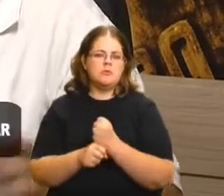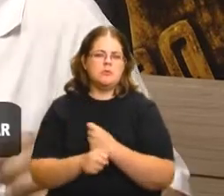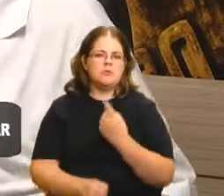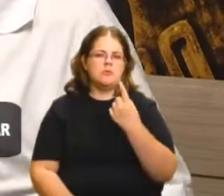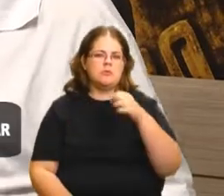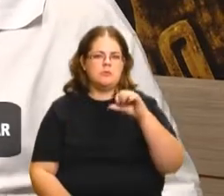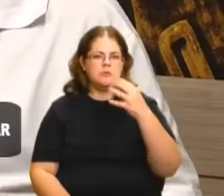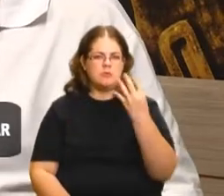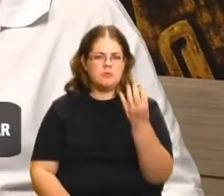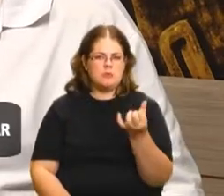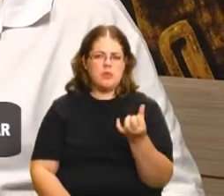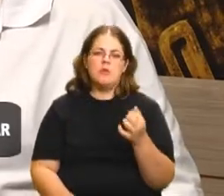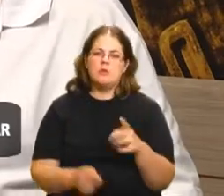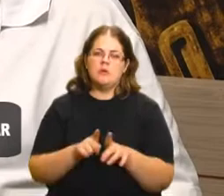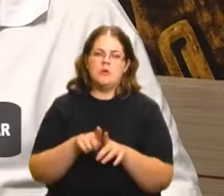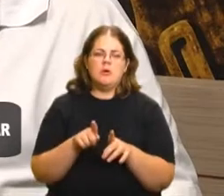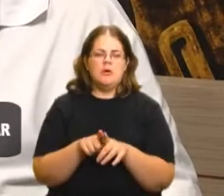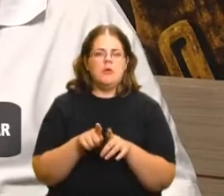46. Né?